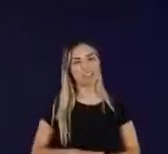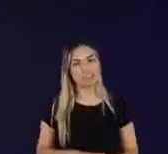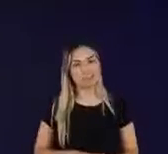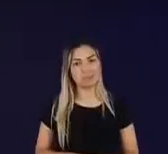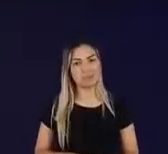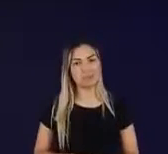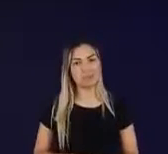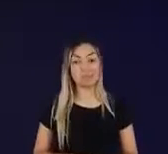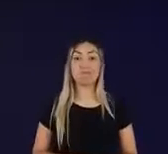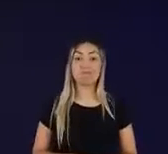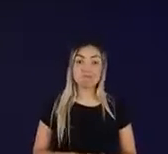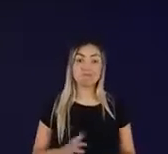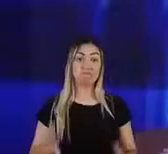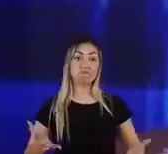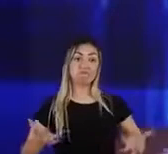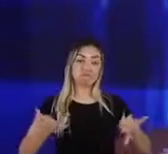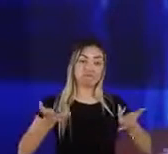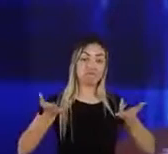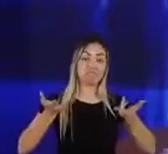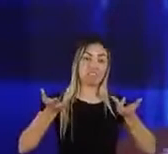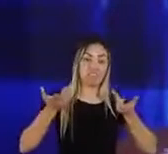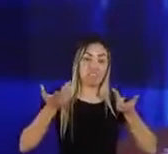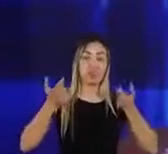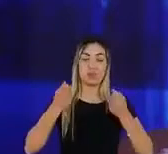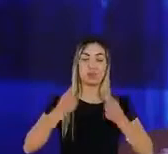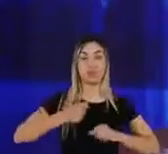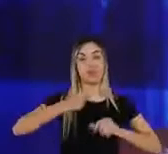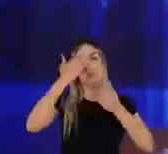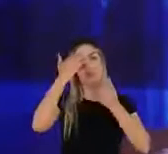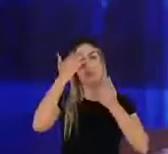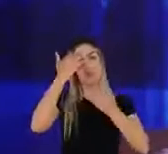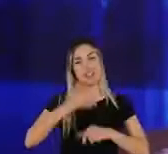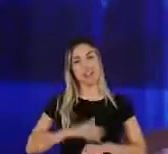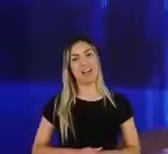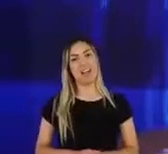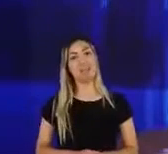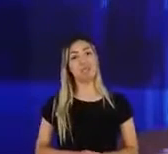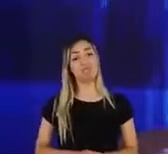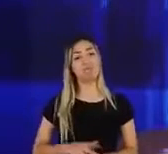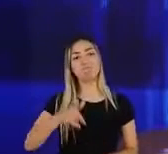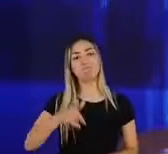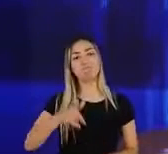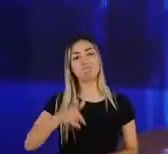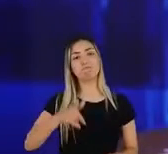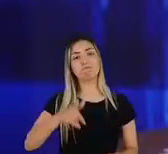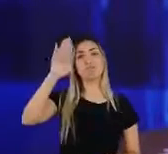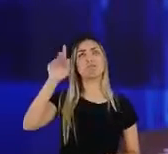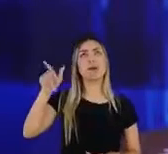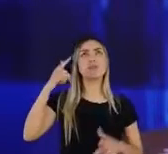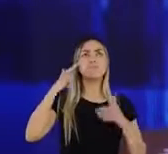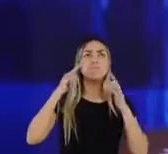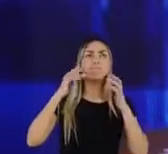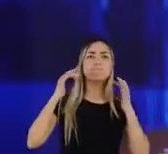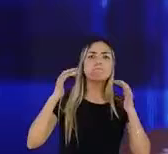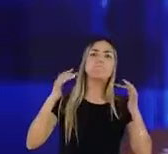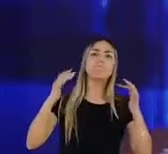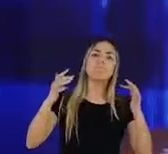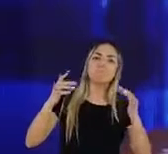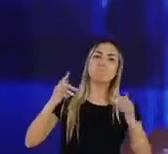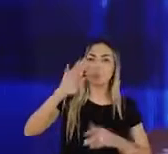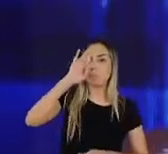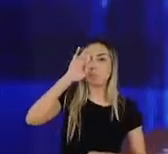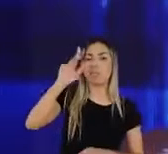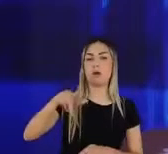um excelente de obrigado eu acho que a palavra chave da sua reflexão é o cliente né essa